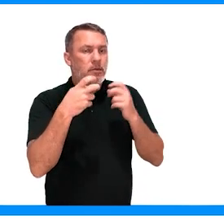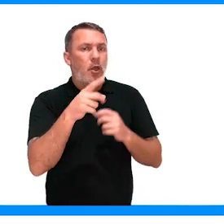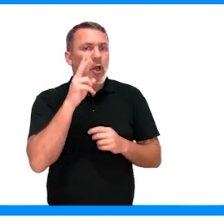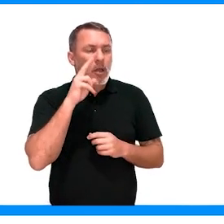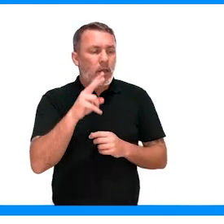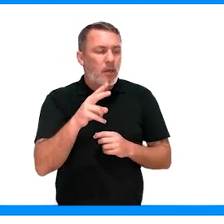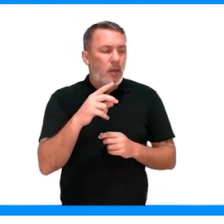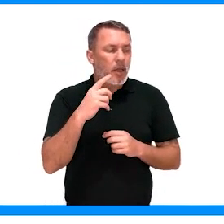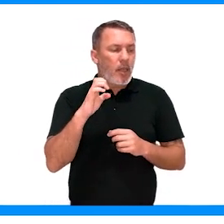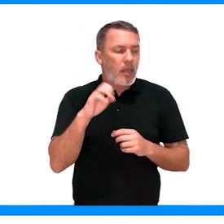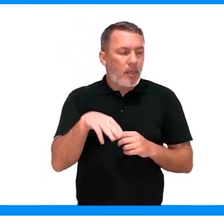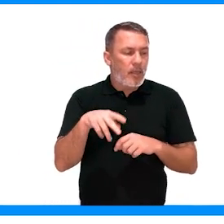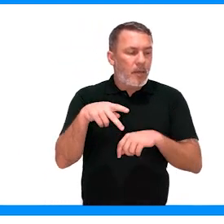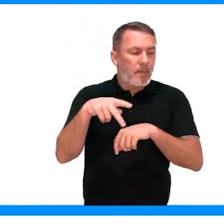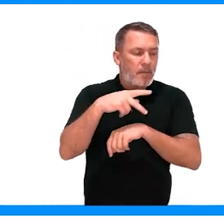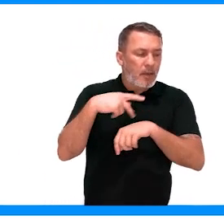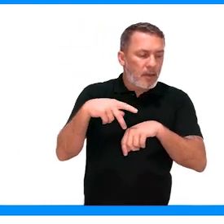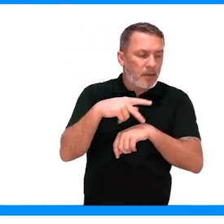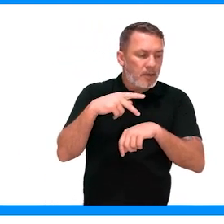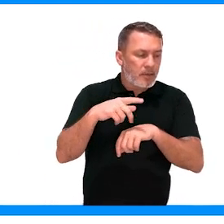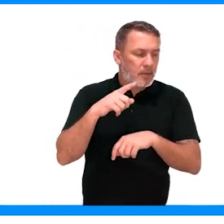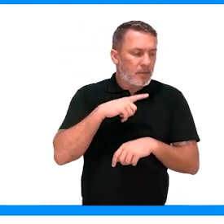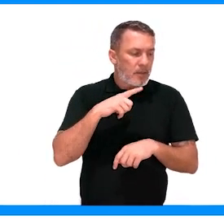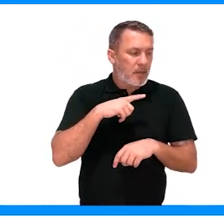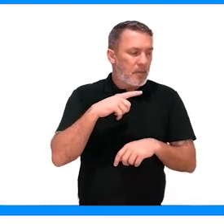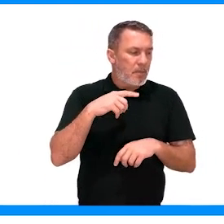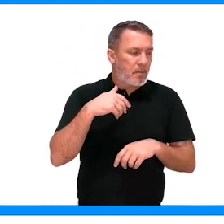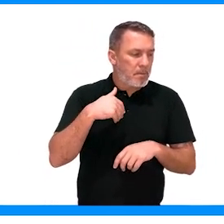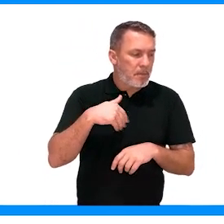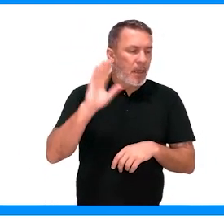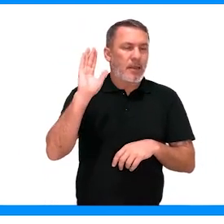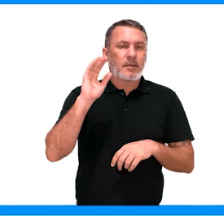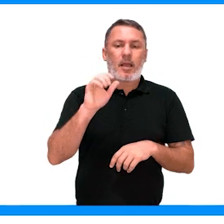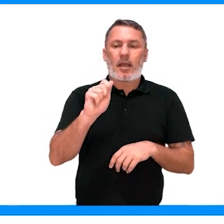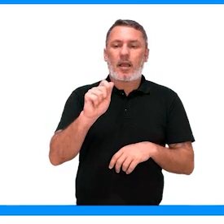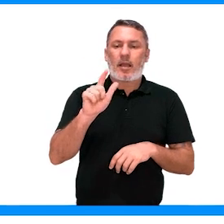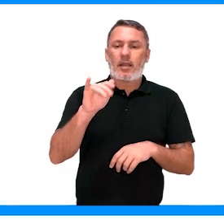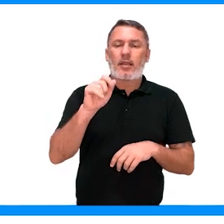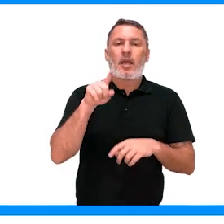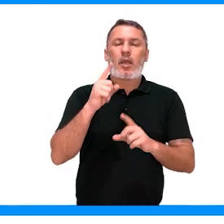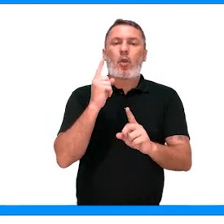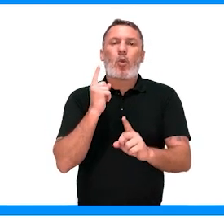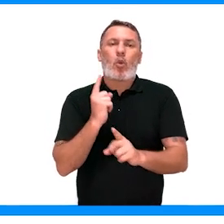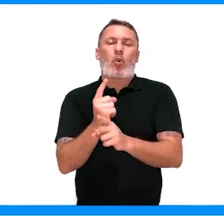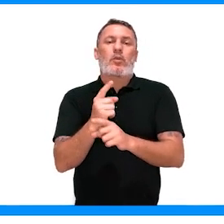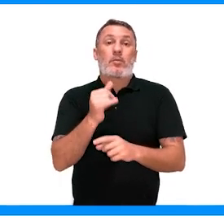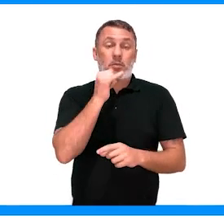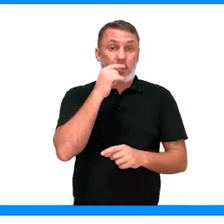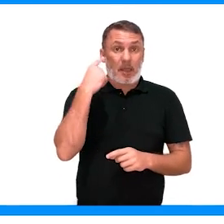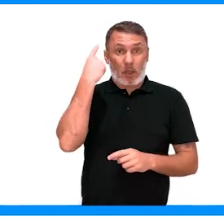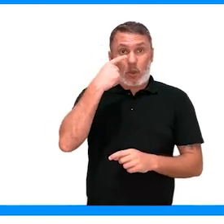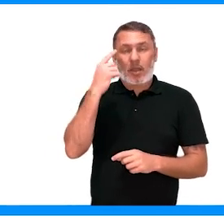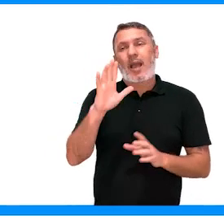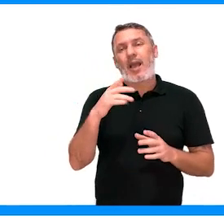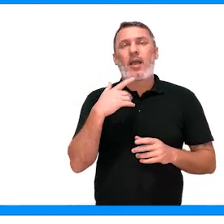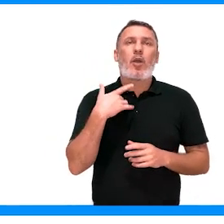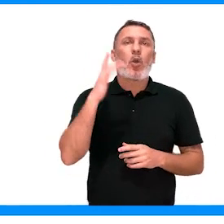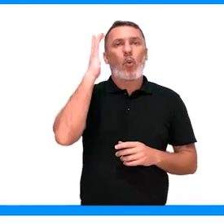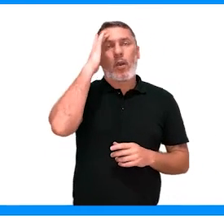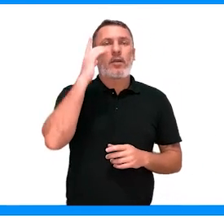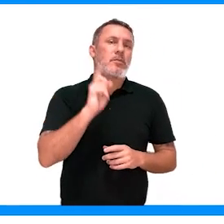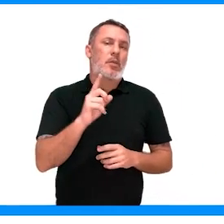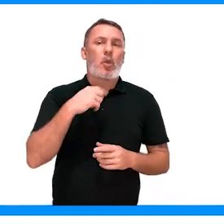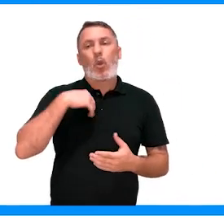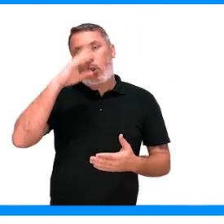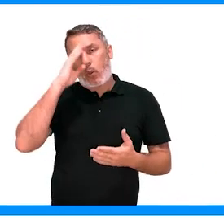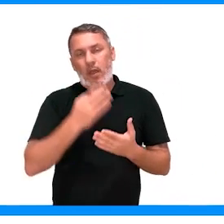vocês. Em Peru se hallaba maíz. Hallaba encontrava, porque em espanhol não existe a palavra eu